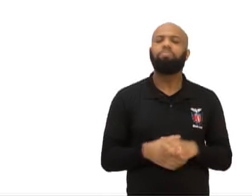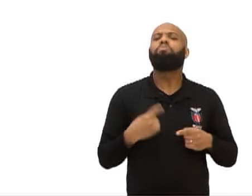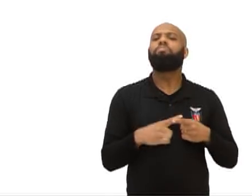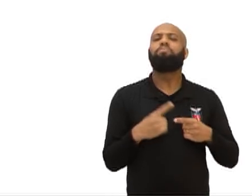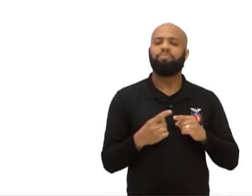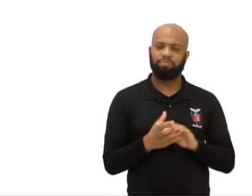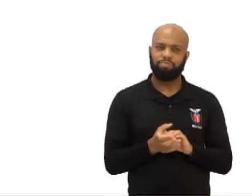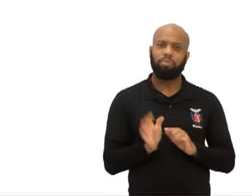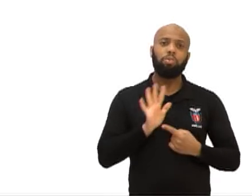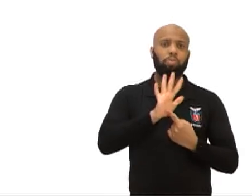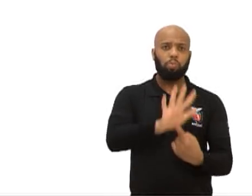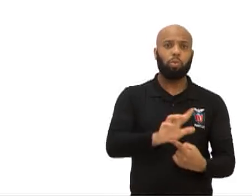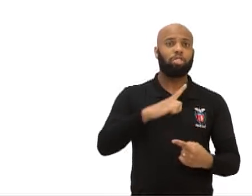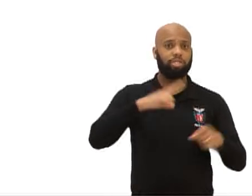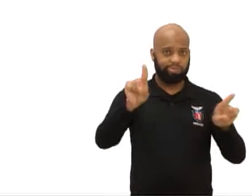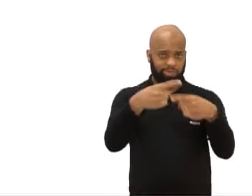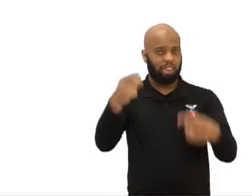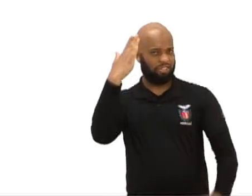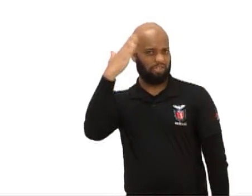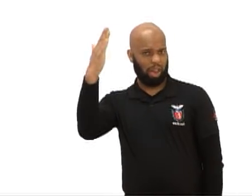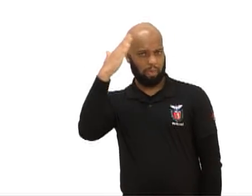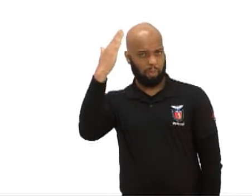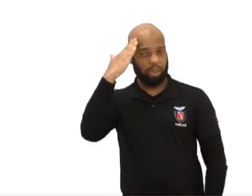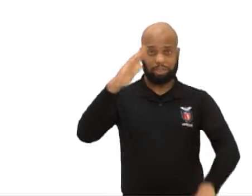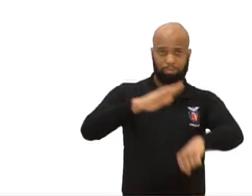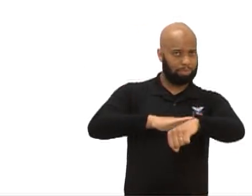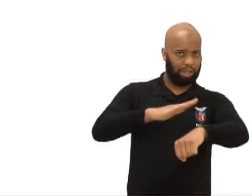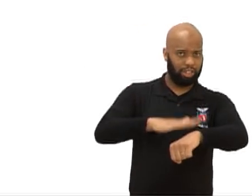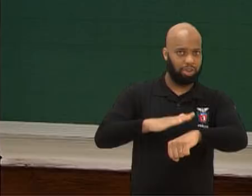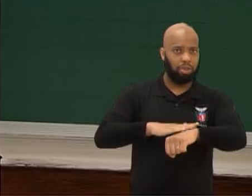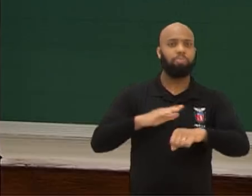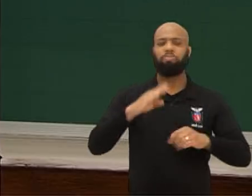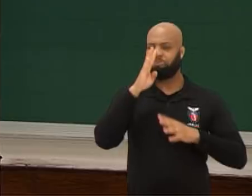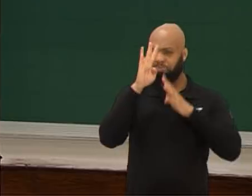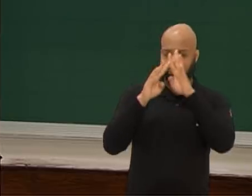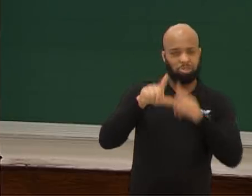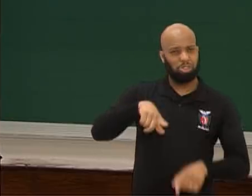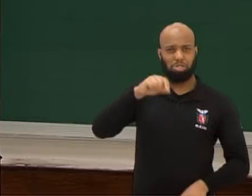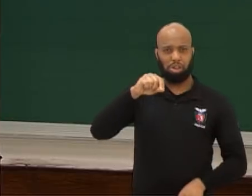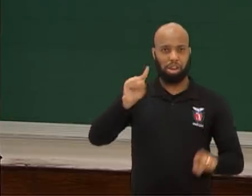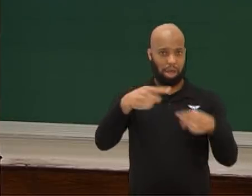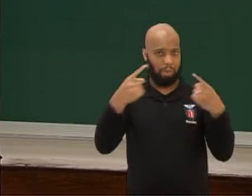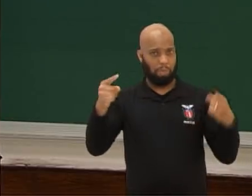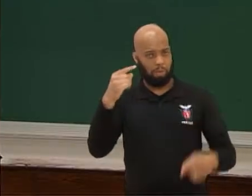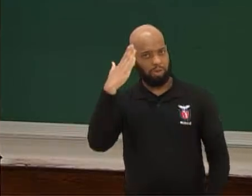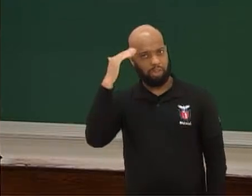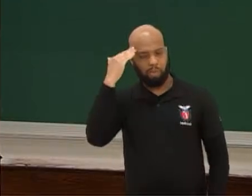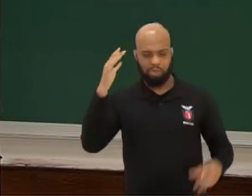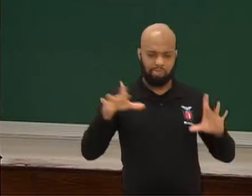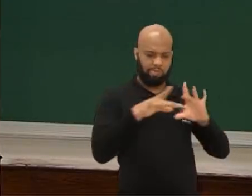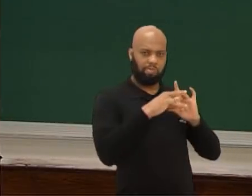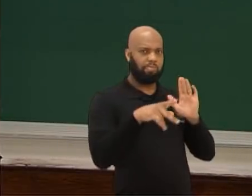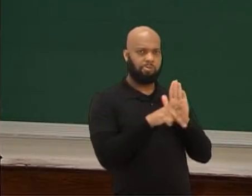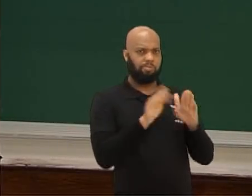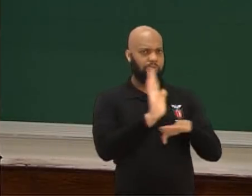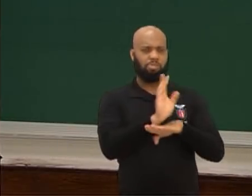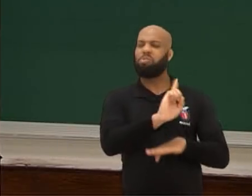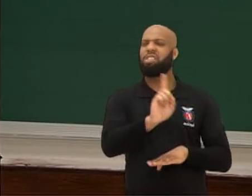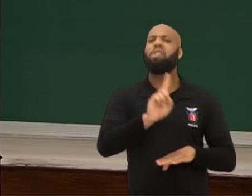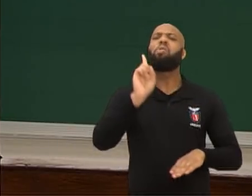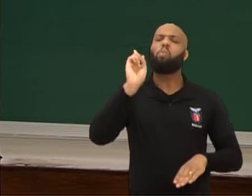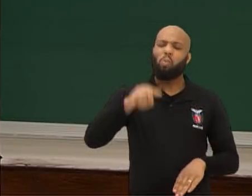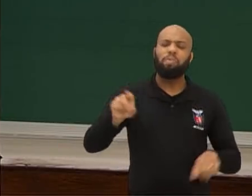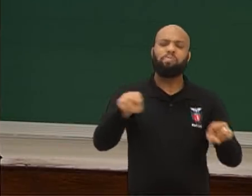ela afirma que eram tocadas músicas populares da época. Lembram-se que eu comentei que eram tocadas músicas que já existiam e que as